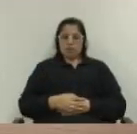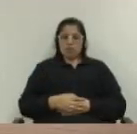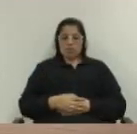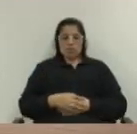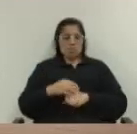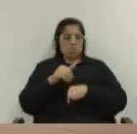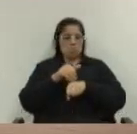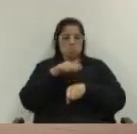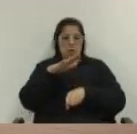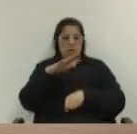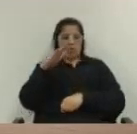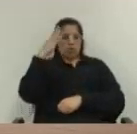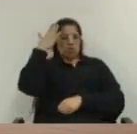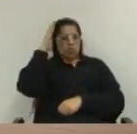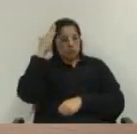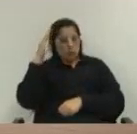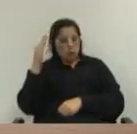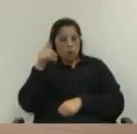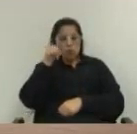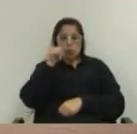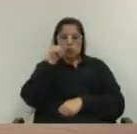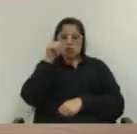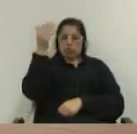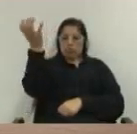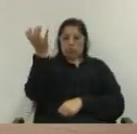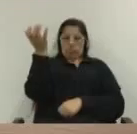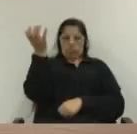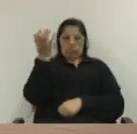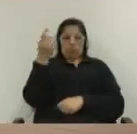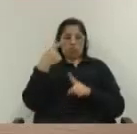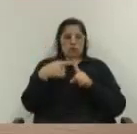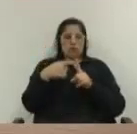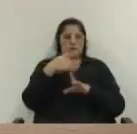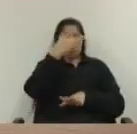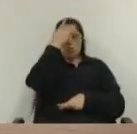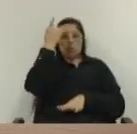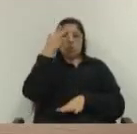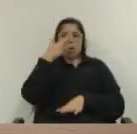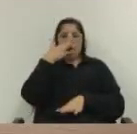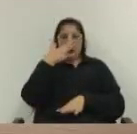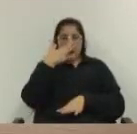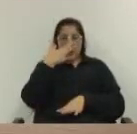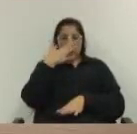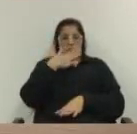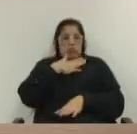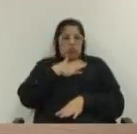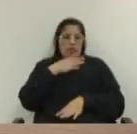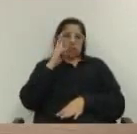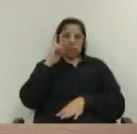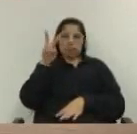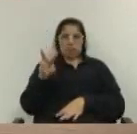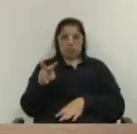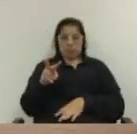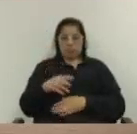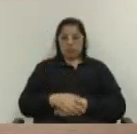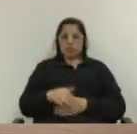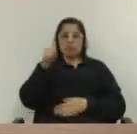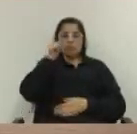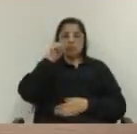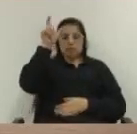que uma mulher poderia almejar, o que demonstrava a admiração e respeito dos ex-combatentes. Maria